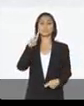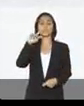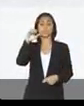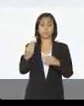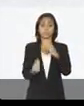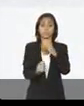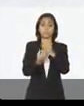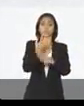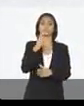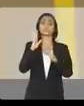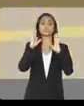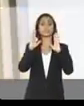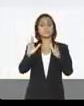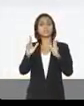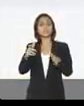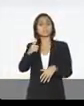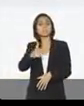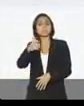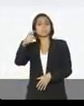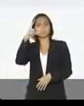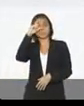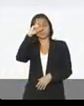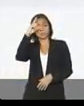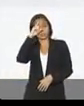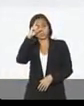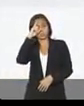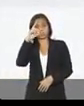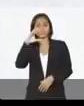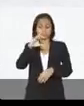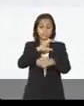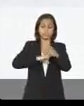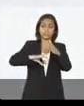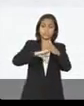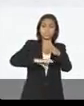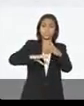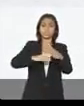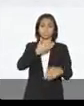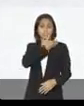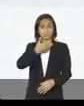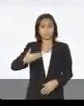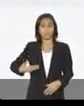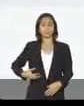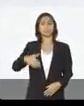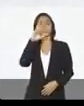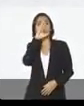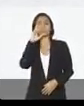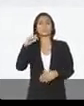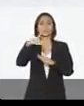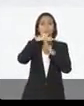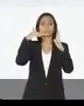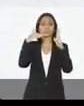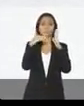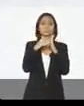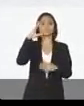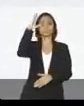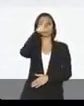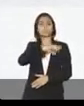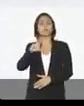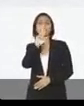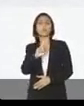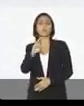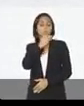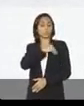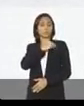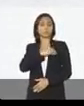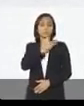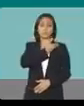Vai criar, já nos primeiros dias de governo, a Secretaria de Integridade Pública para fiscalizar e combater o mau uso